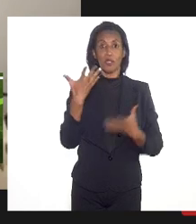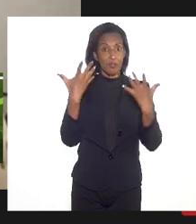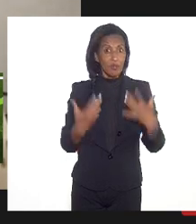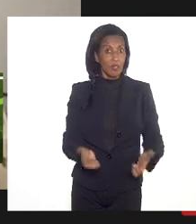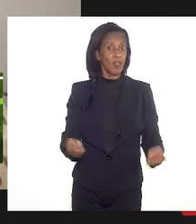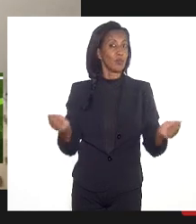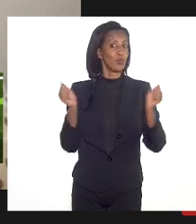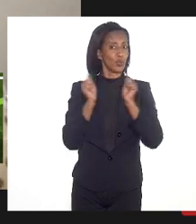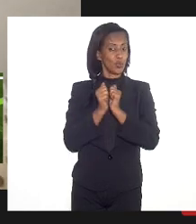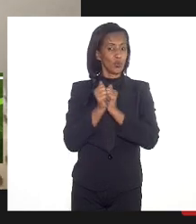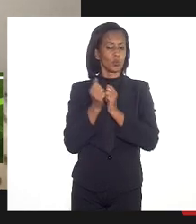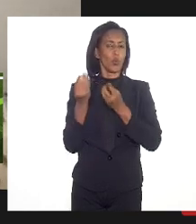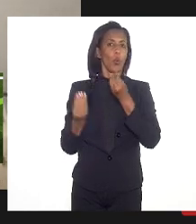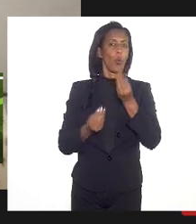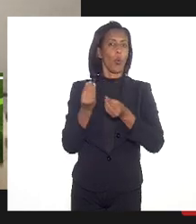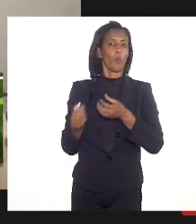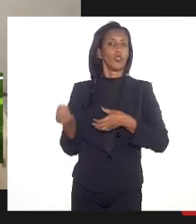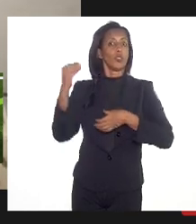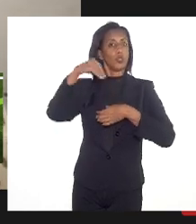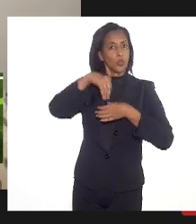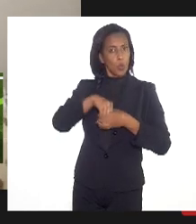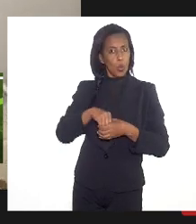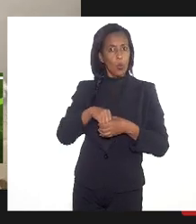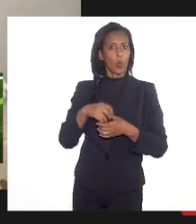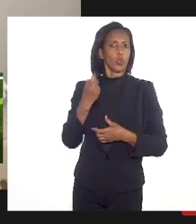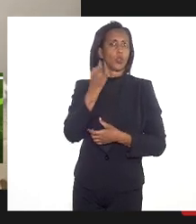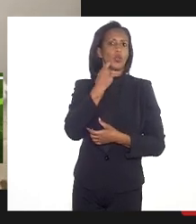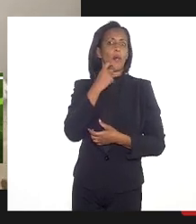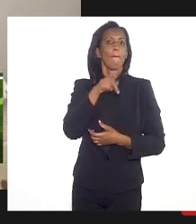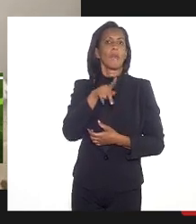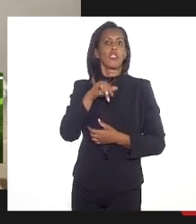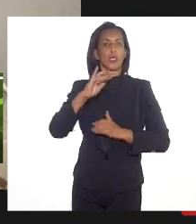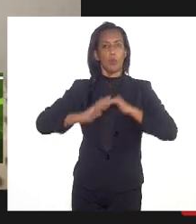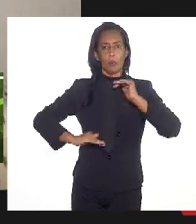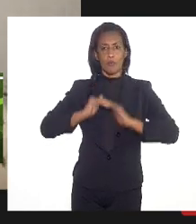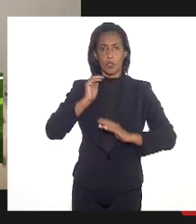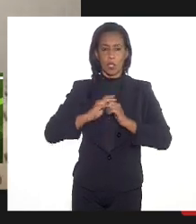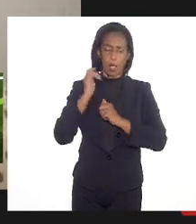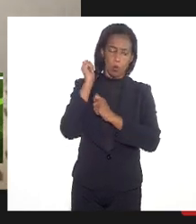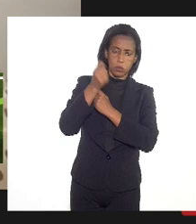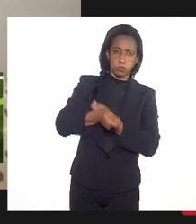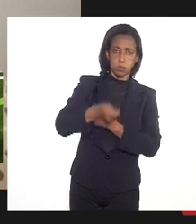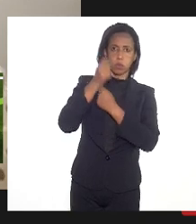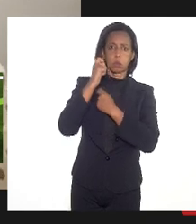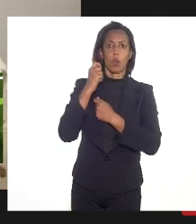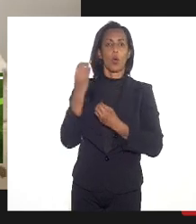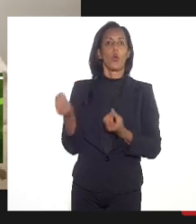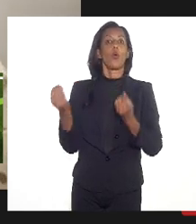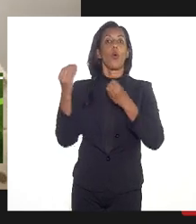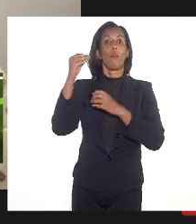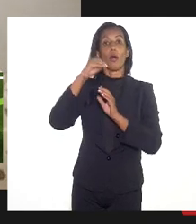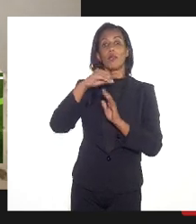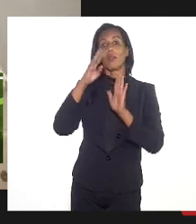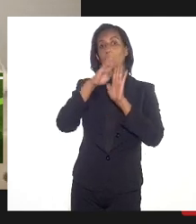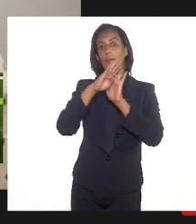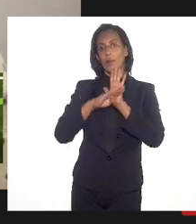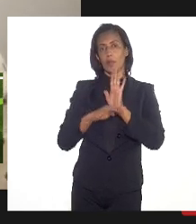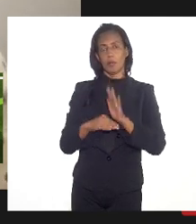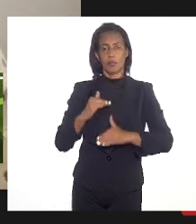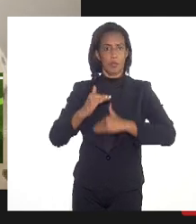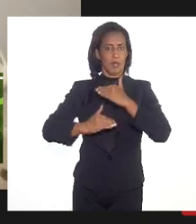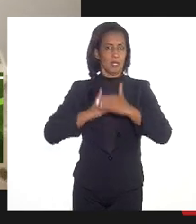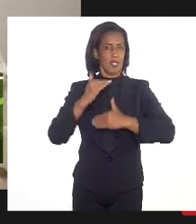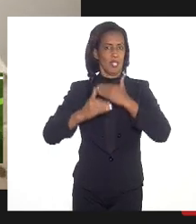pensar como a gente inclui os pescadores, os caiçaras nesse projeto. É claro que é um programa de